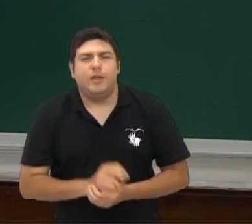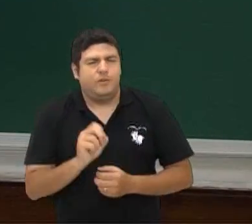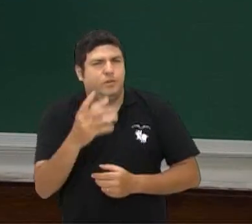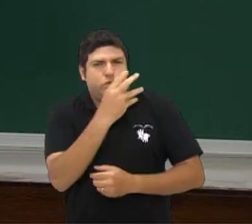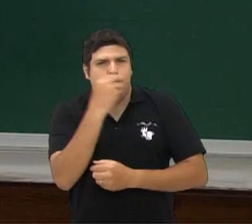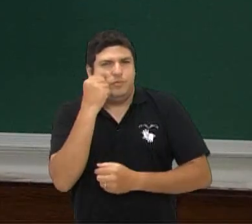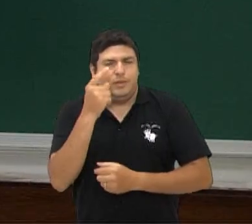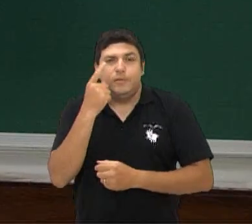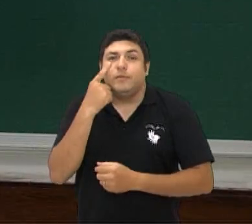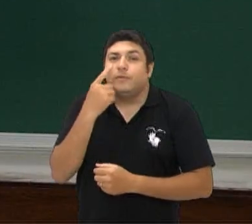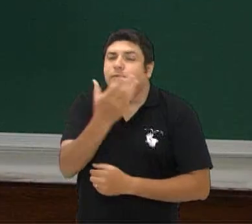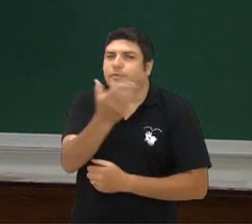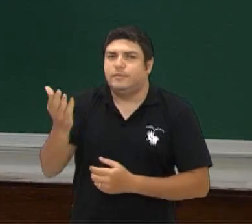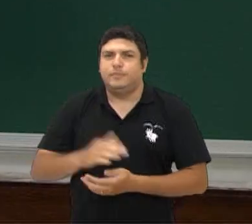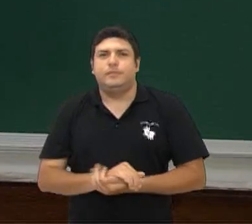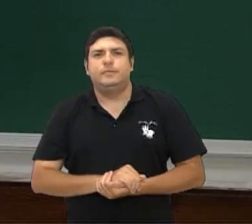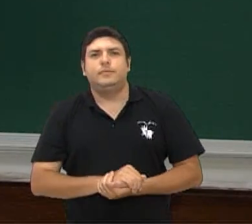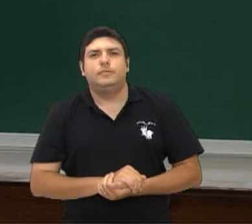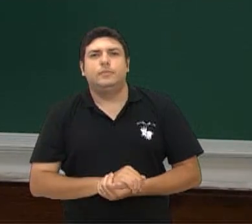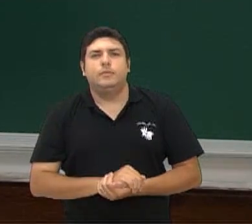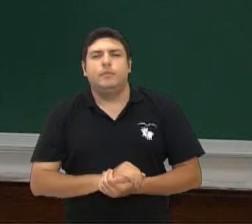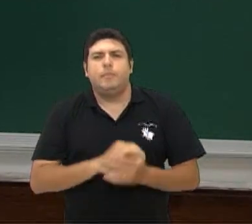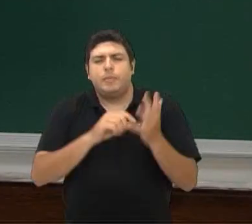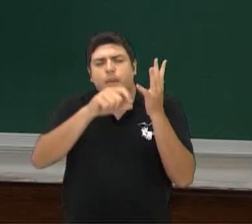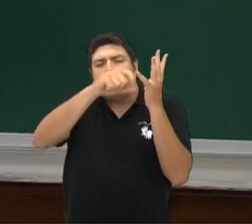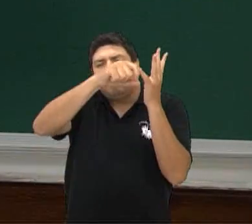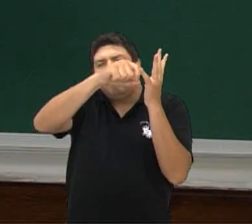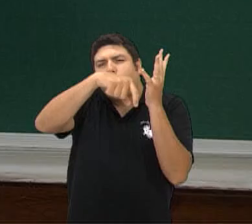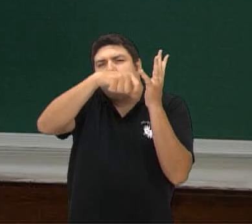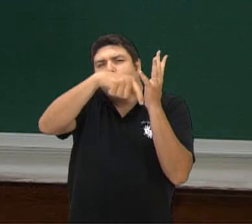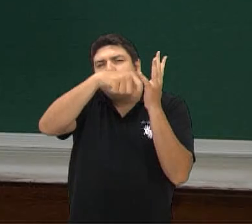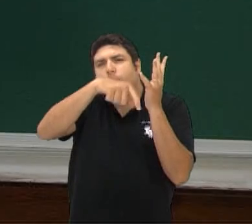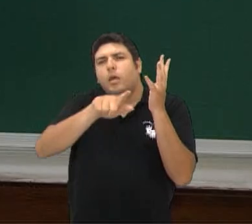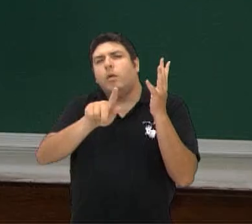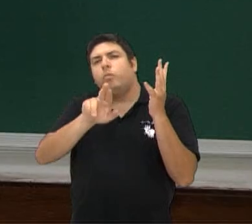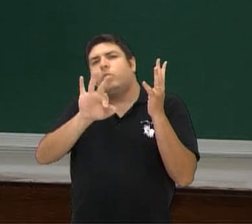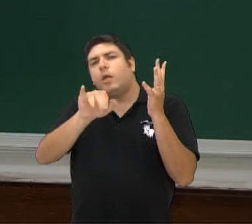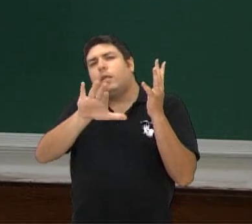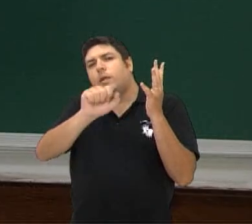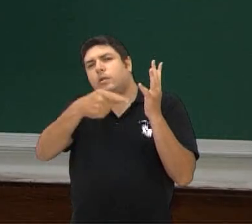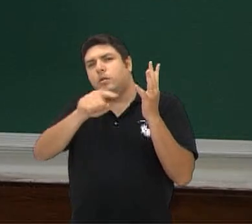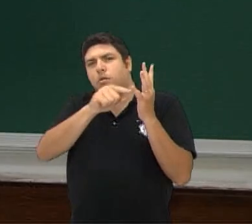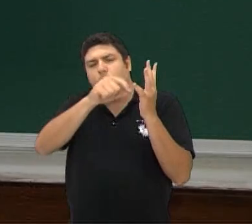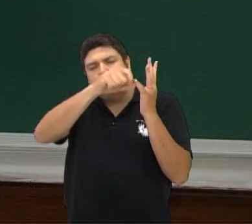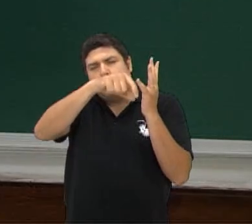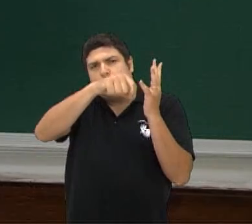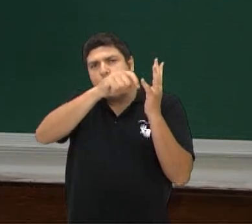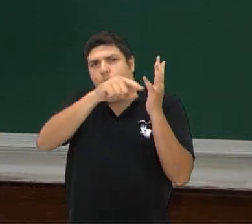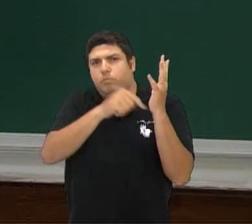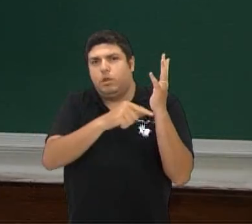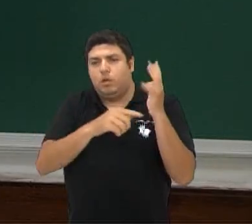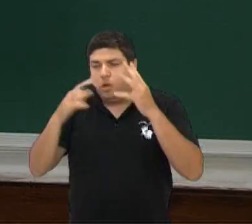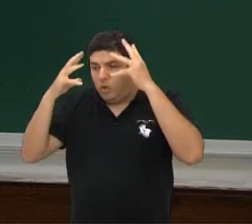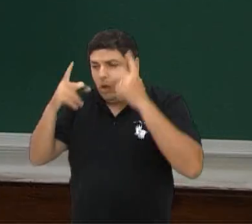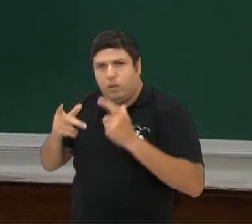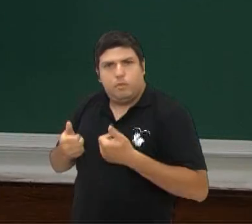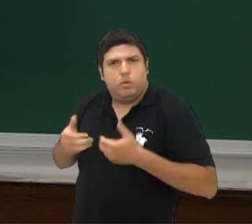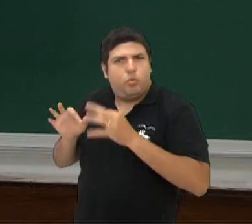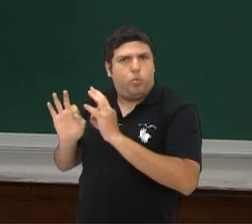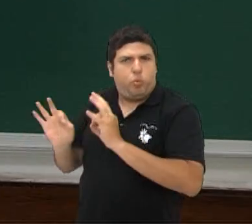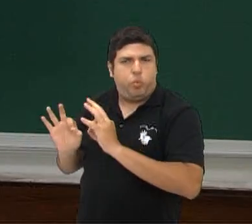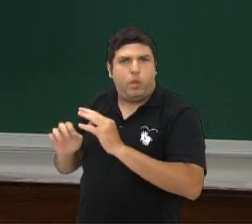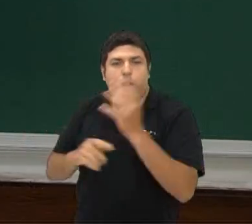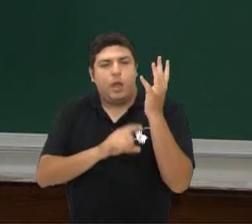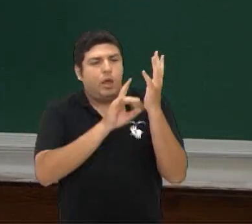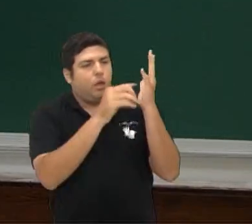gostar de ver as experiências aí. Gutação. Gutação também é uma forma de perda de água, mas não é dos animais, é só das plantas. Então, as